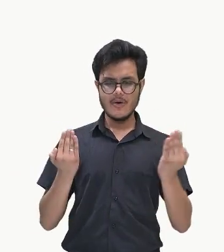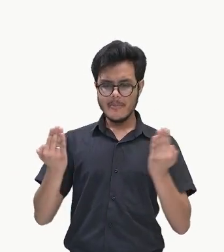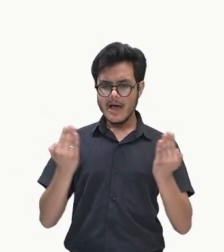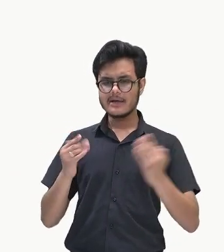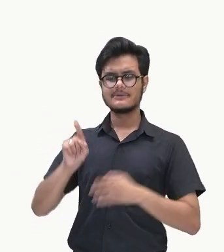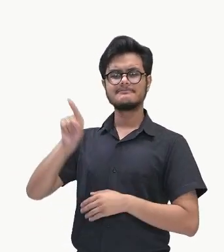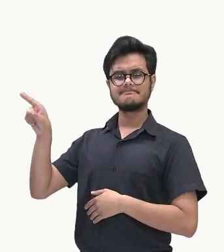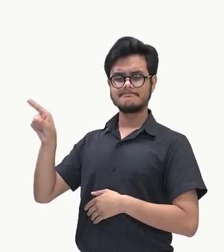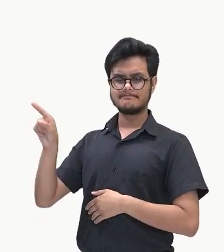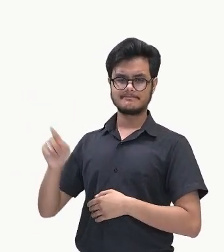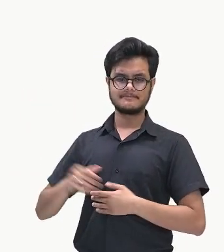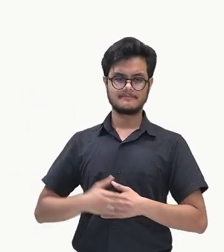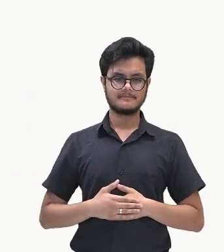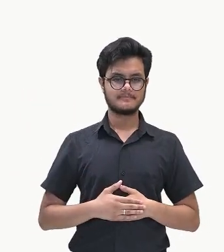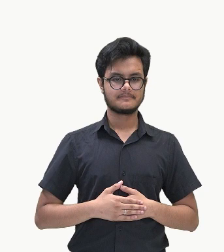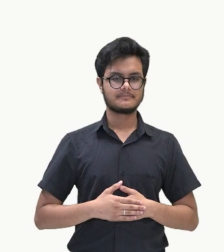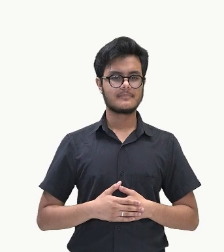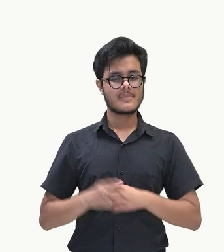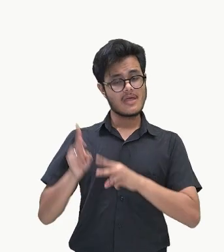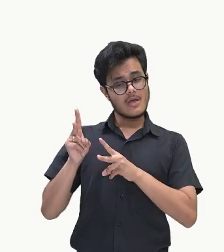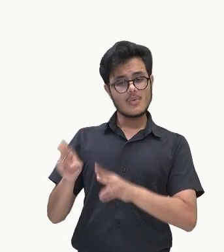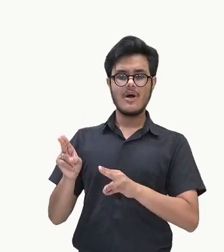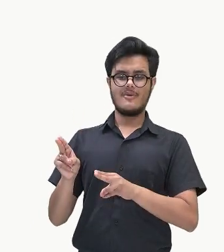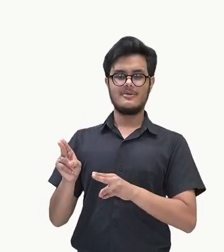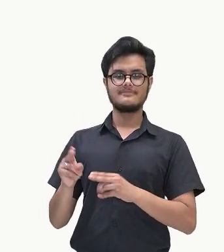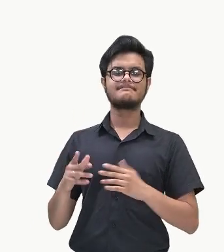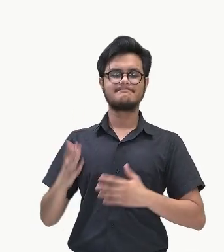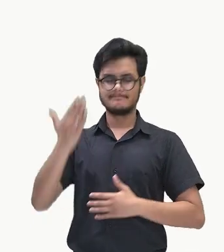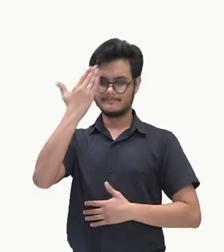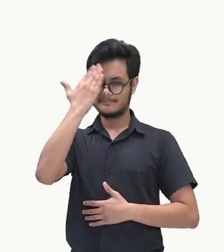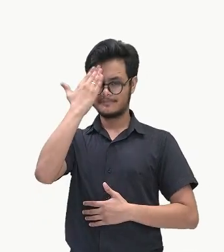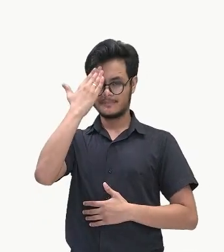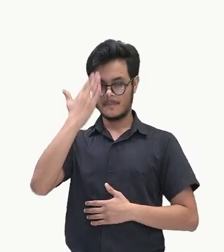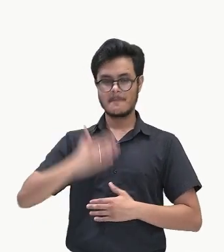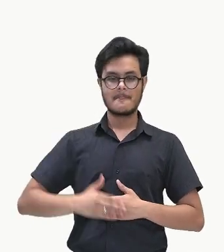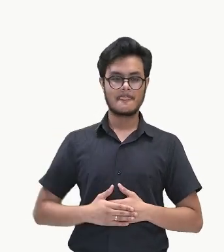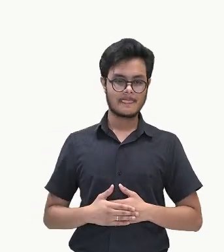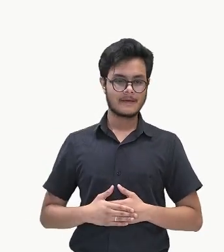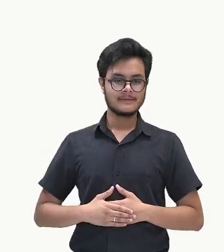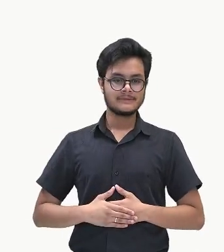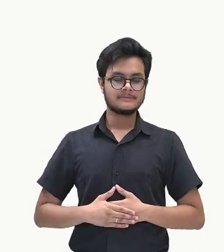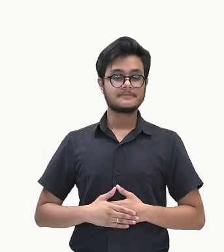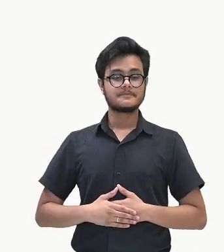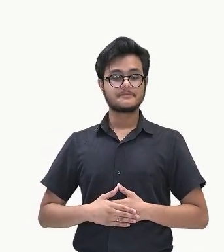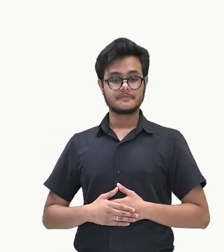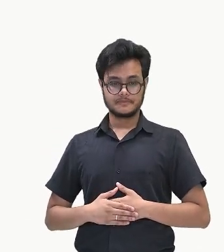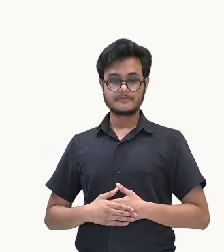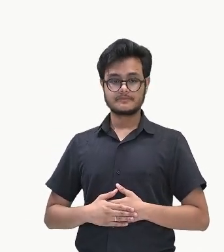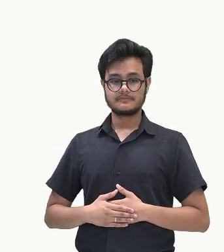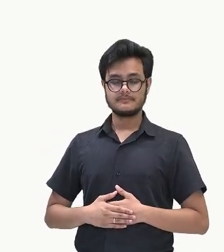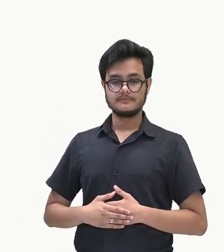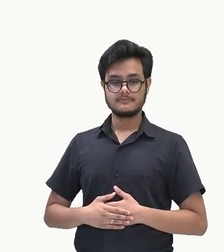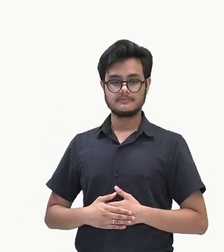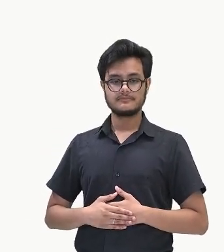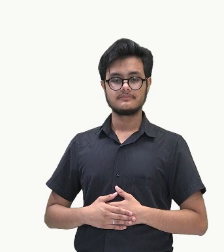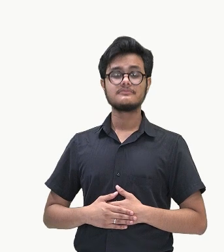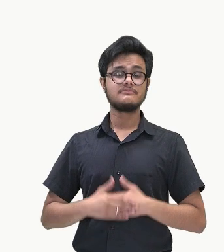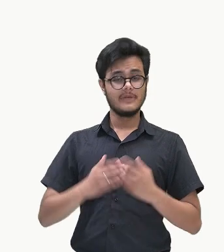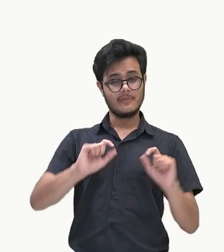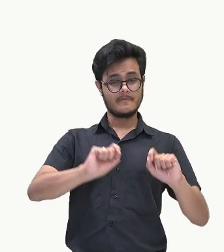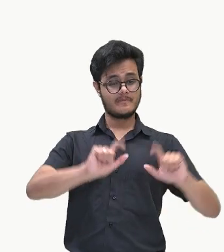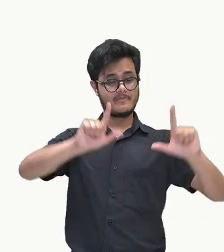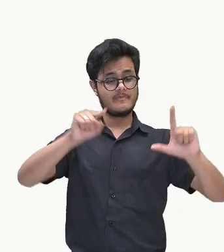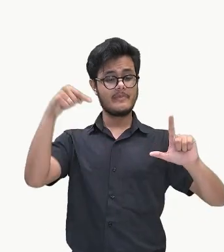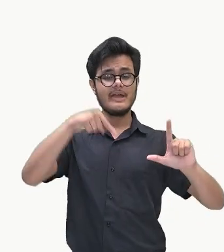mesmo índice. Aí eu já sei que esta primeira vai ser maior do que a segunda.